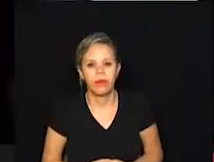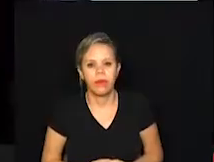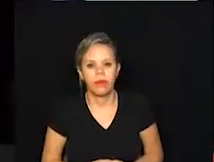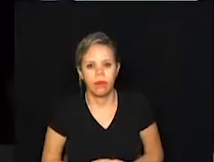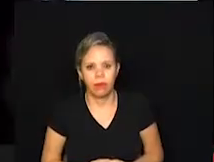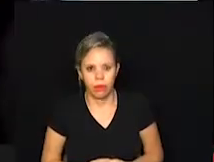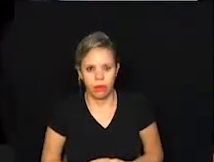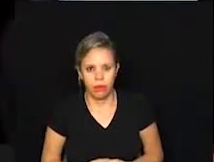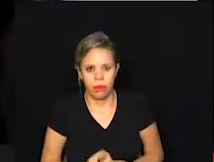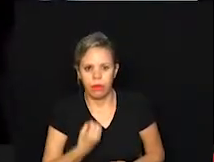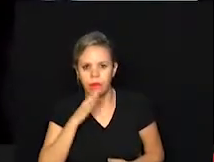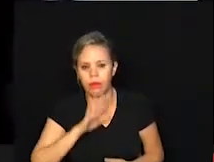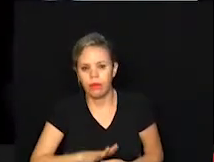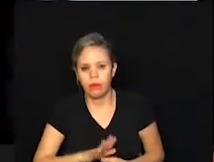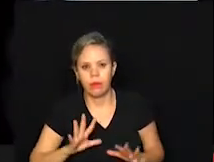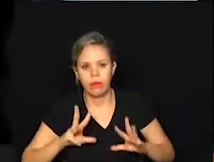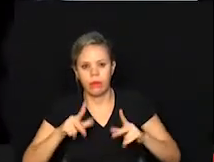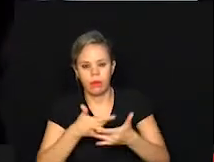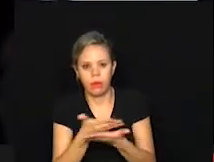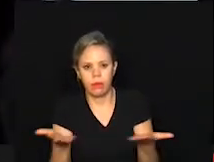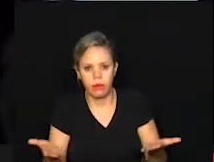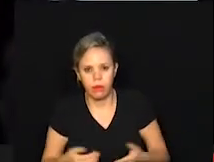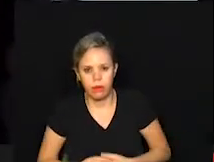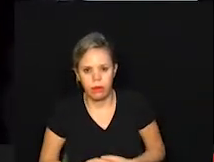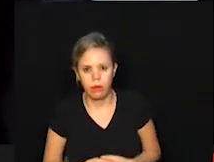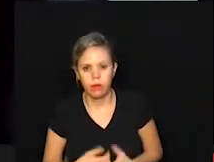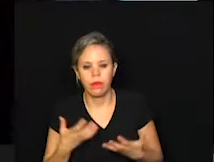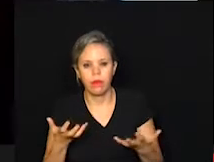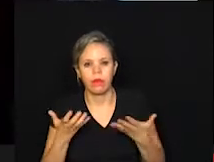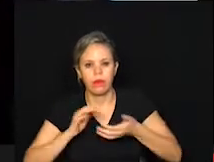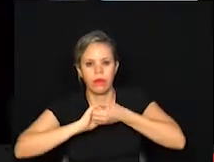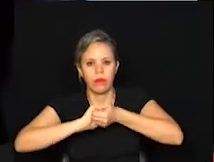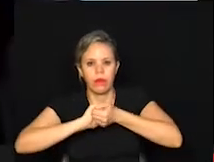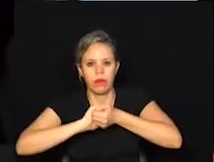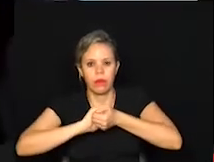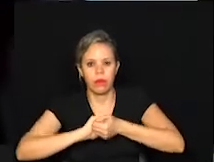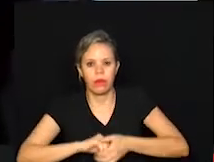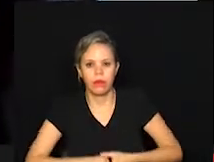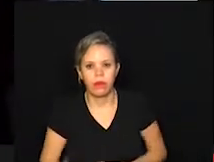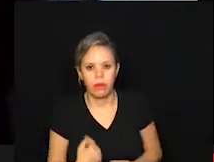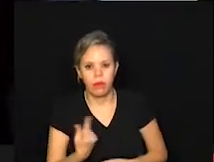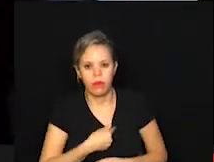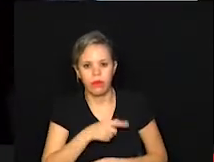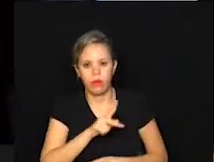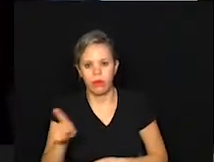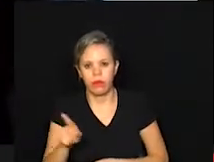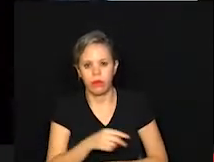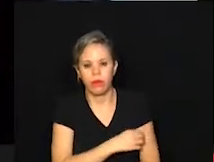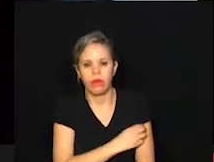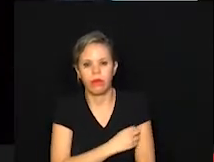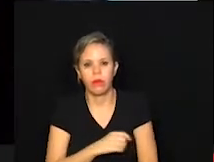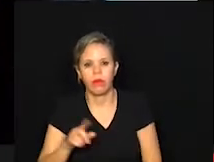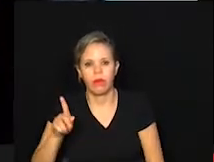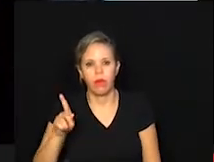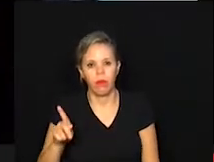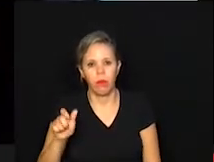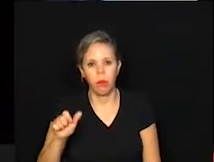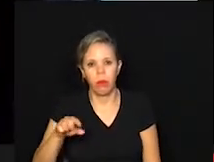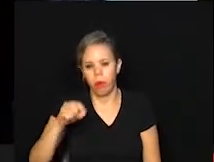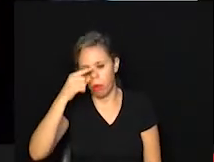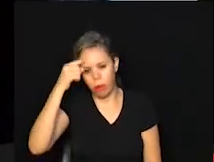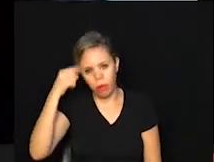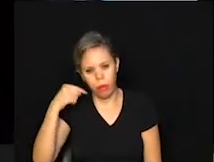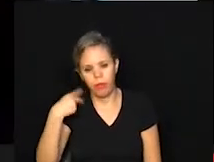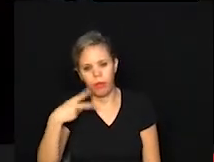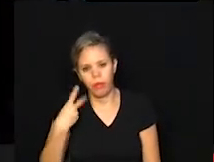Bom, boa tarde a todas e todos. Eu quero cumprimentar a nossa presidenta, Paula Miguel, presidenta da